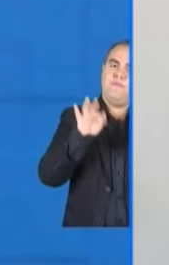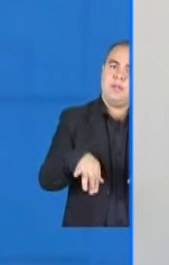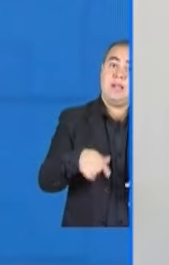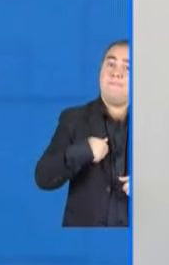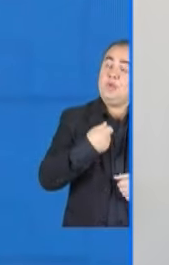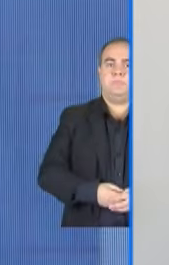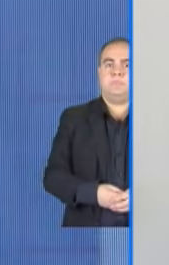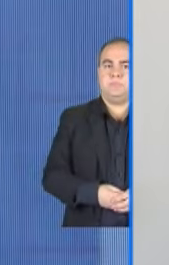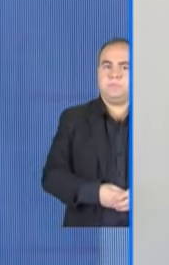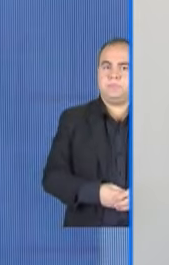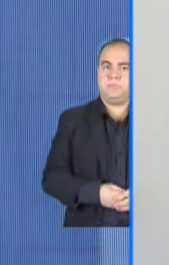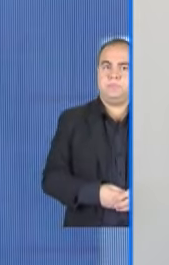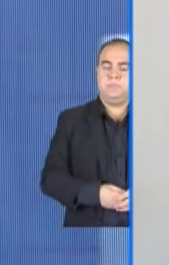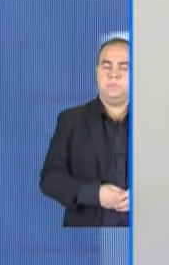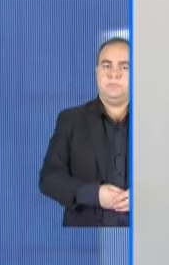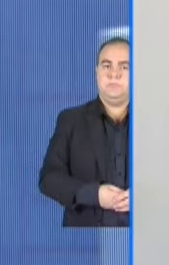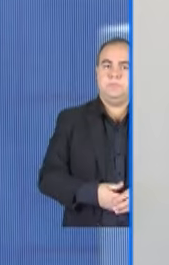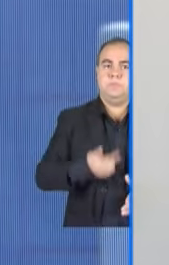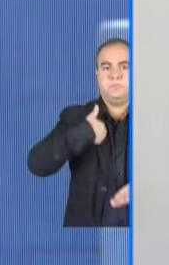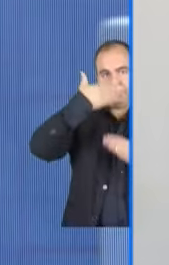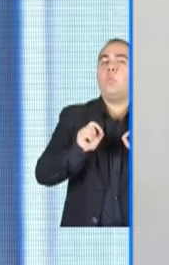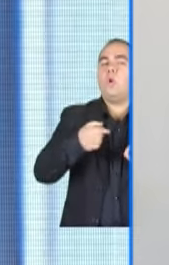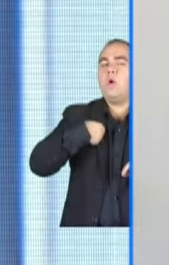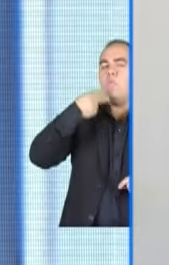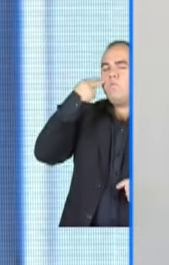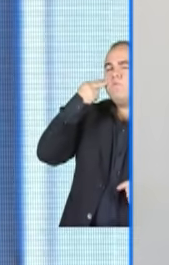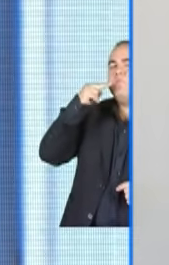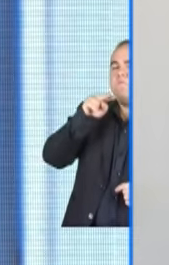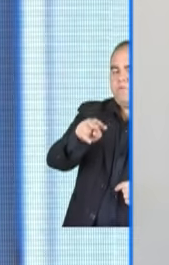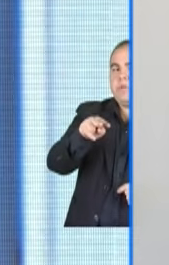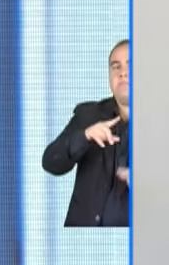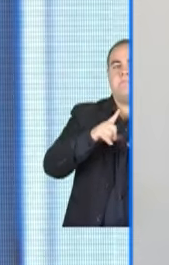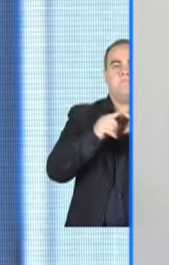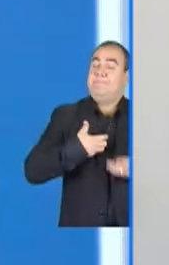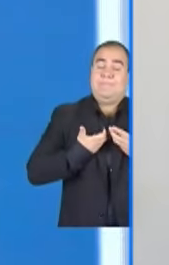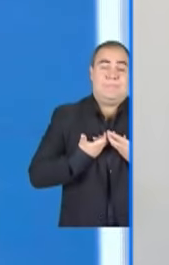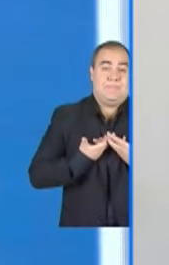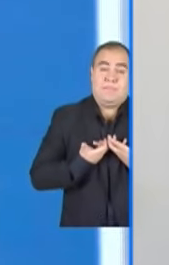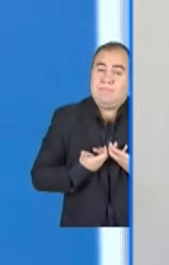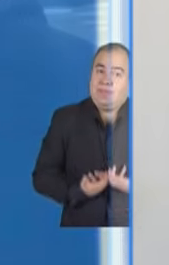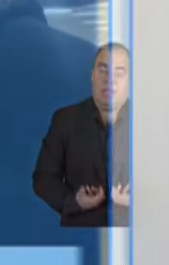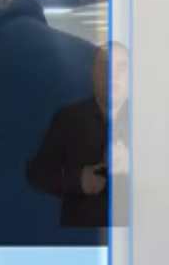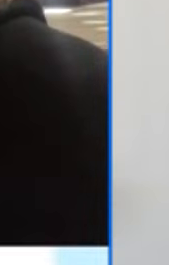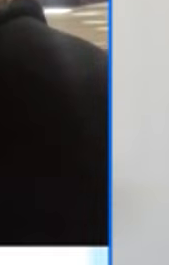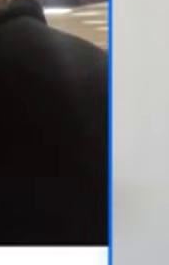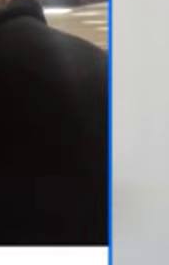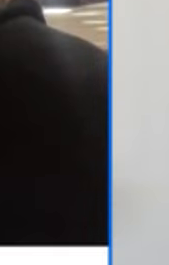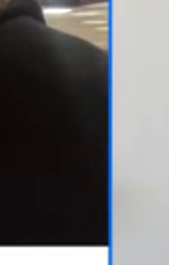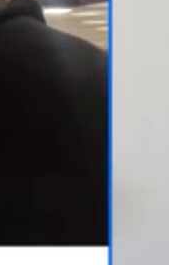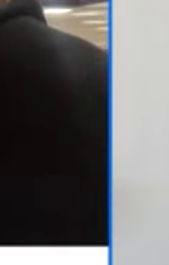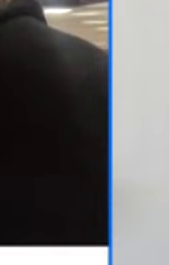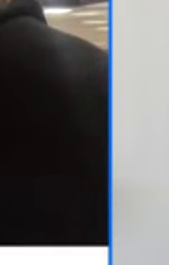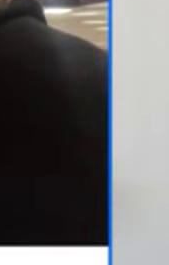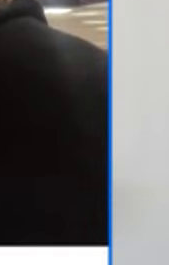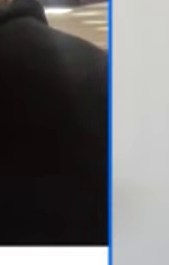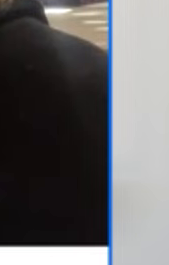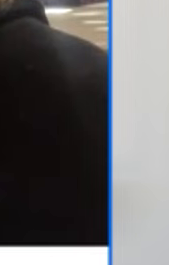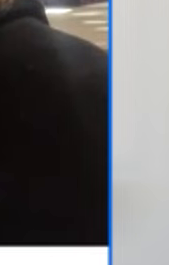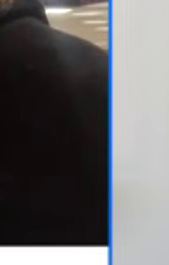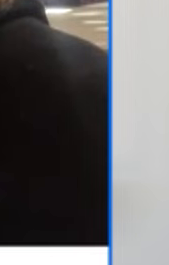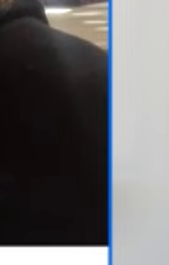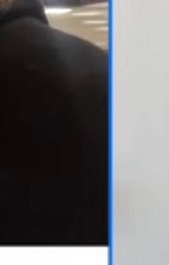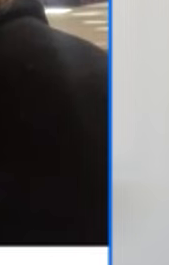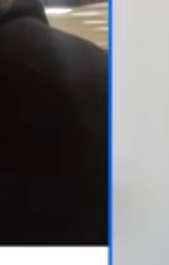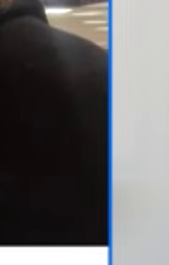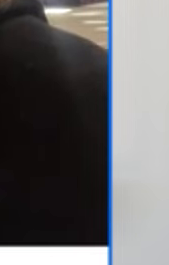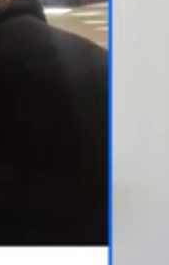número assim bem alto. Tem que entregar rapidamente a moderação das postagens por minuto. Enfim, é um